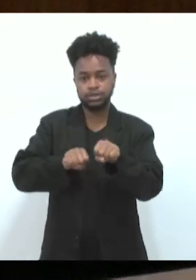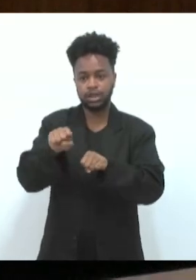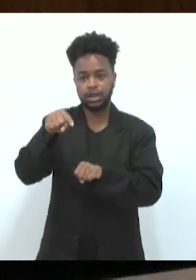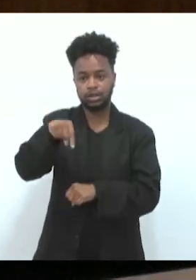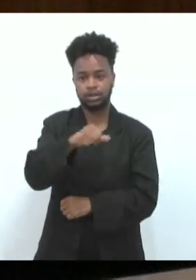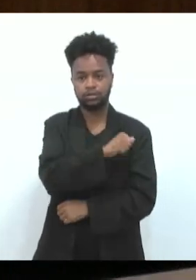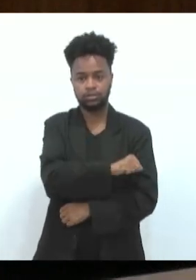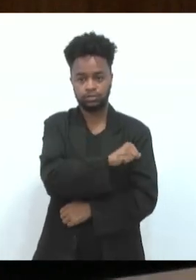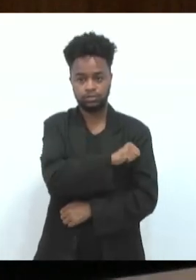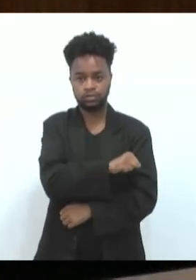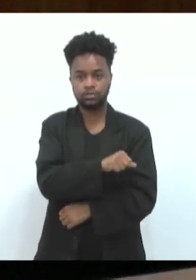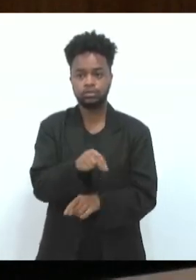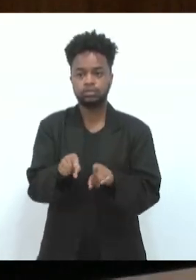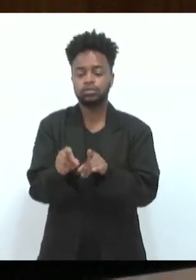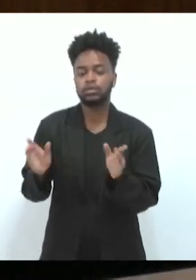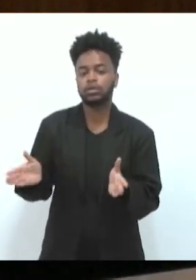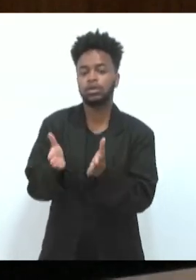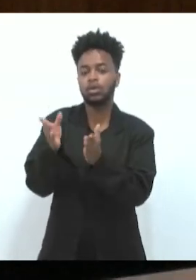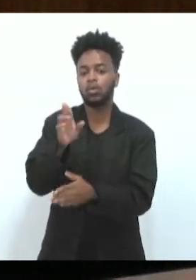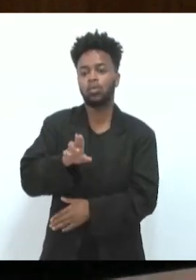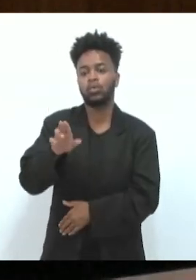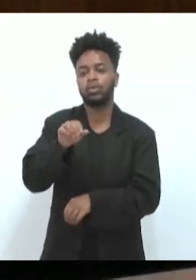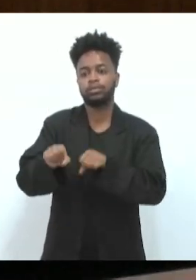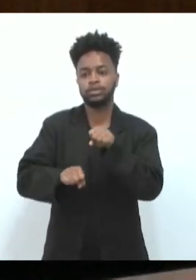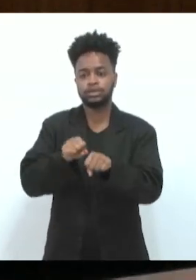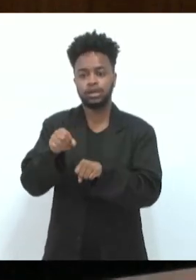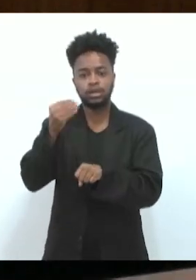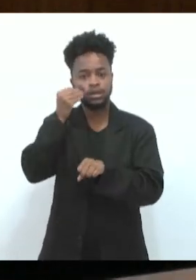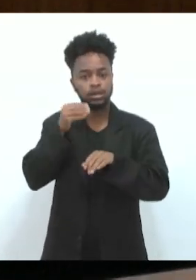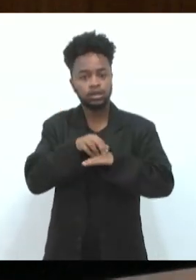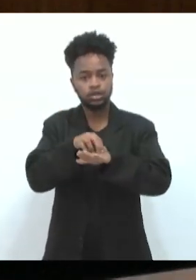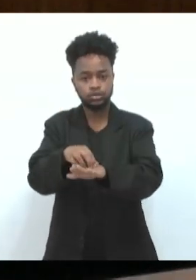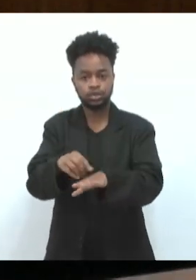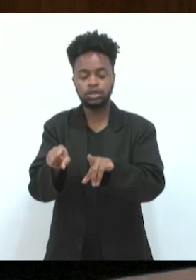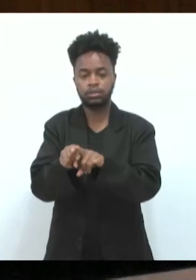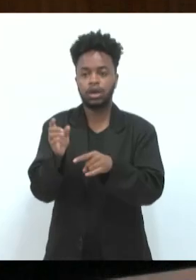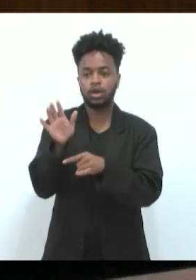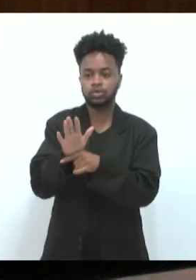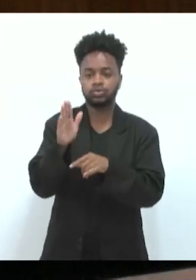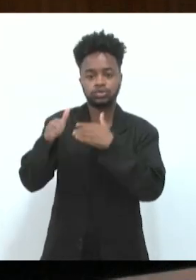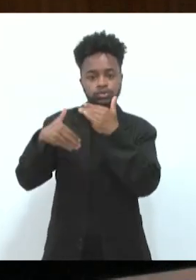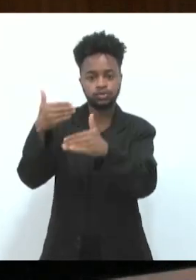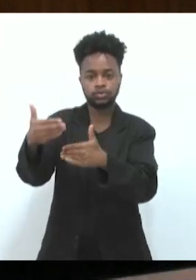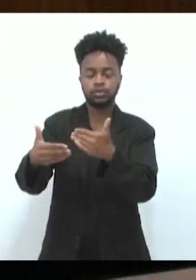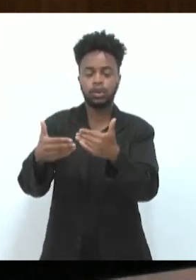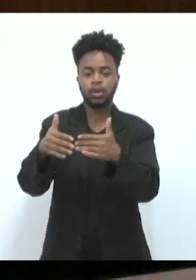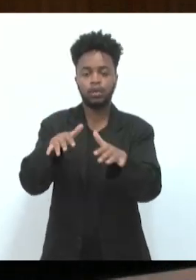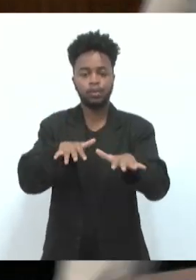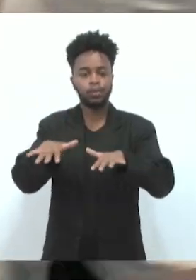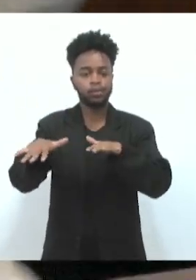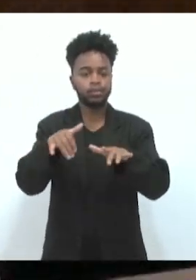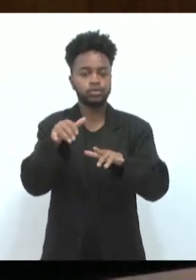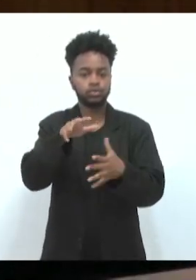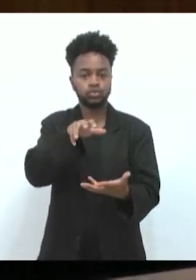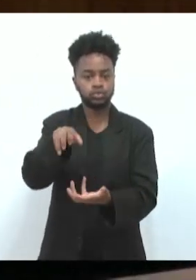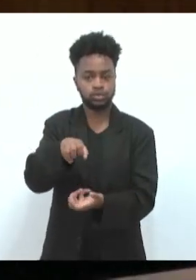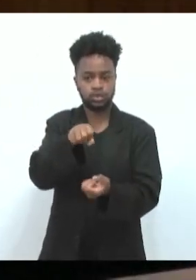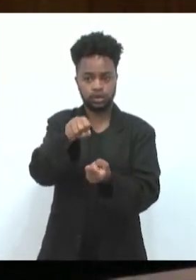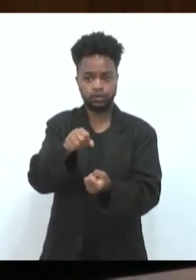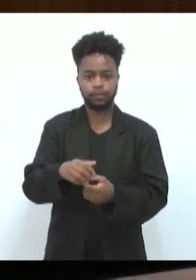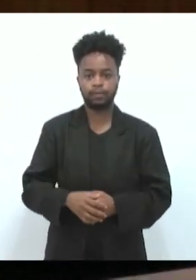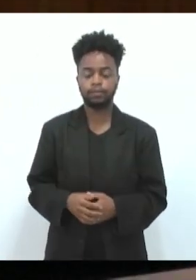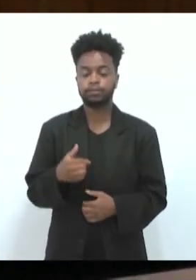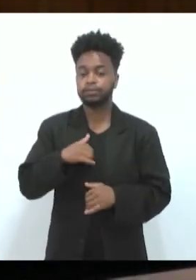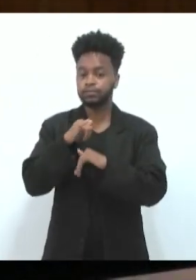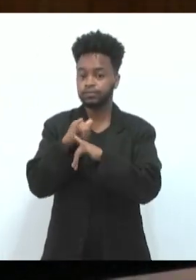Rio de Janeiro com incentivo ao uso da bicicleta para transporte e contribui para o desenvolvimento da mobilidade sustentável. Eu queria